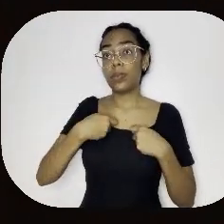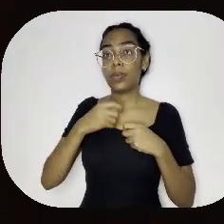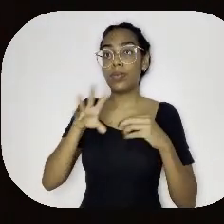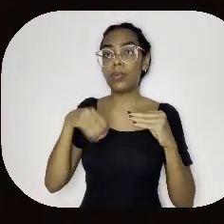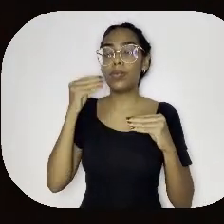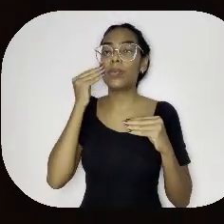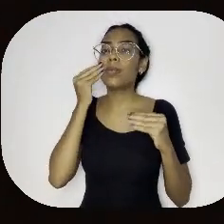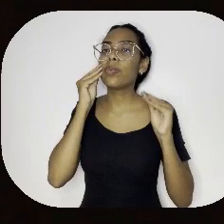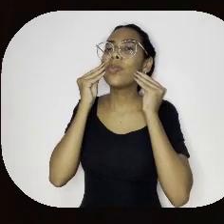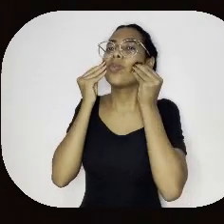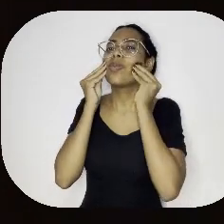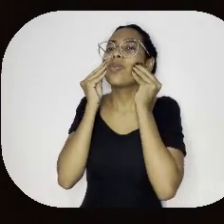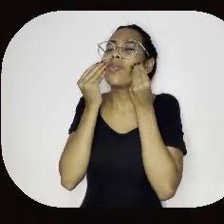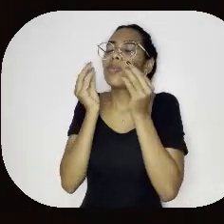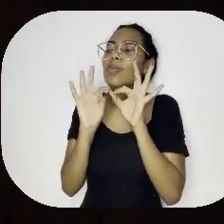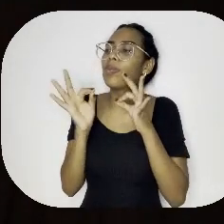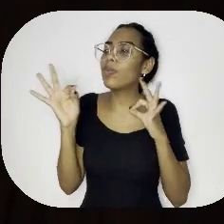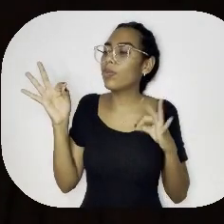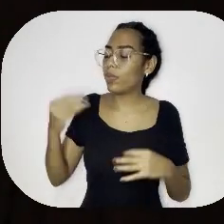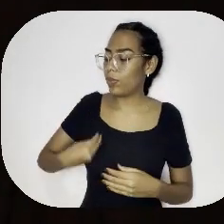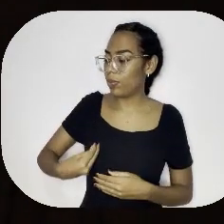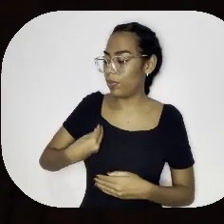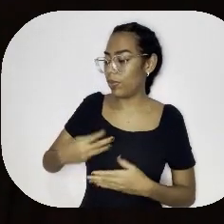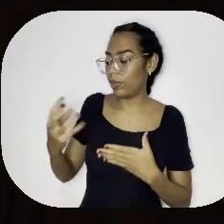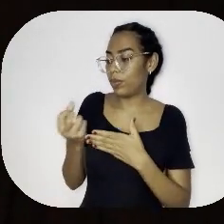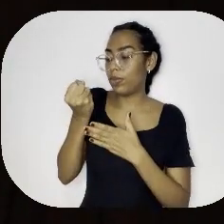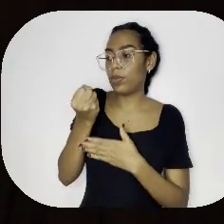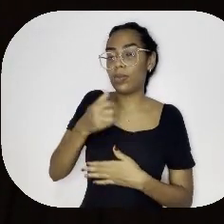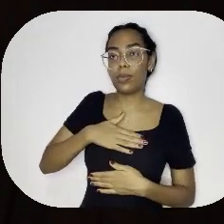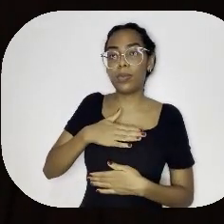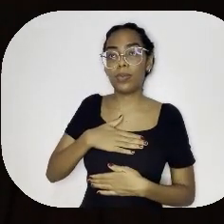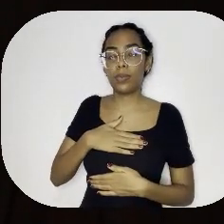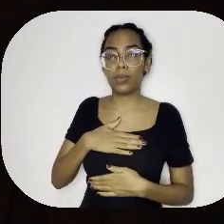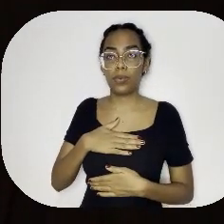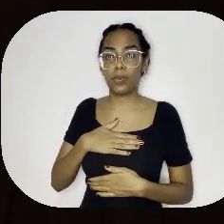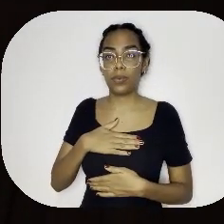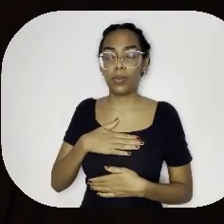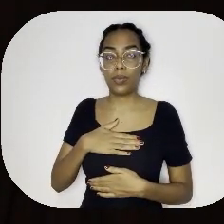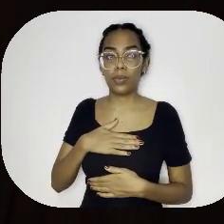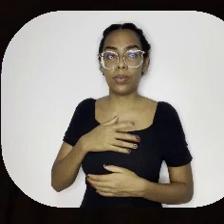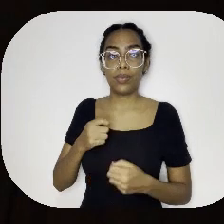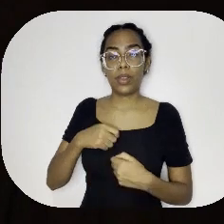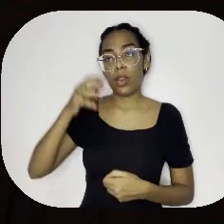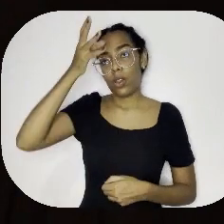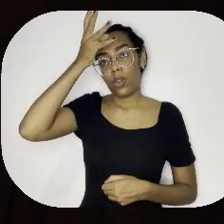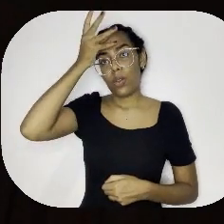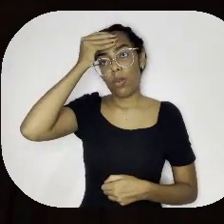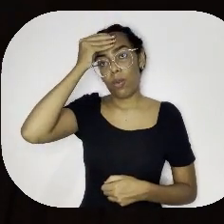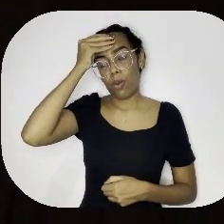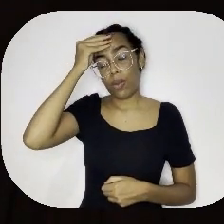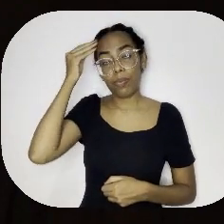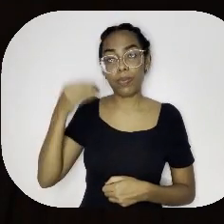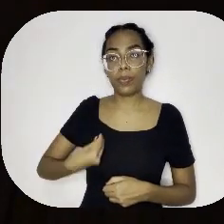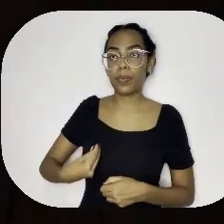Me ancoram. Me falam. Me salvam. Me beijam na boca o beijo longo